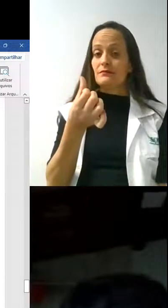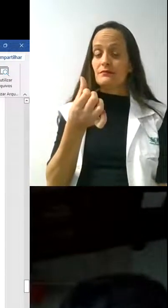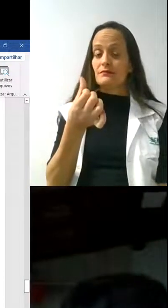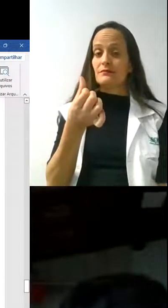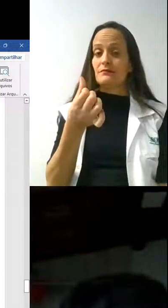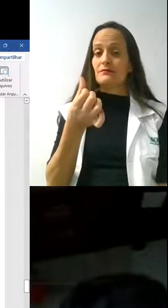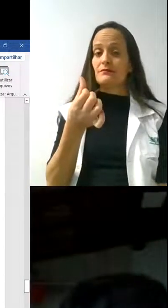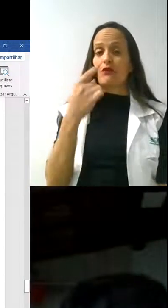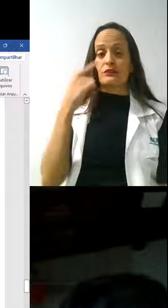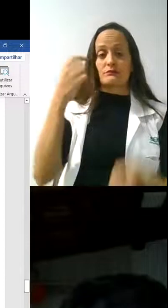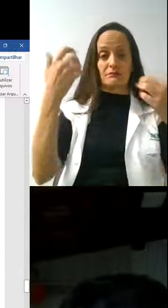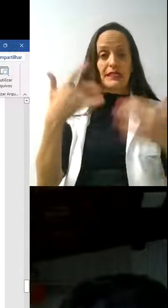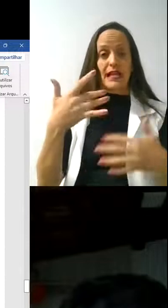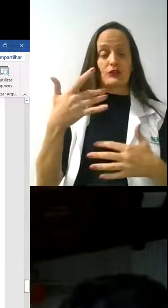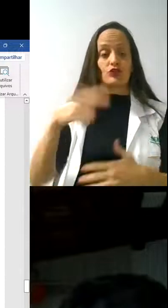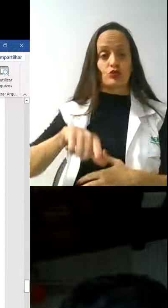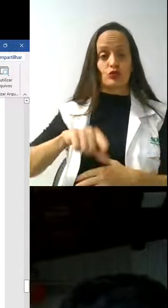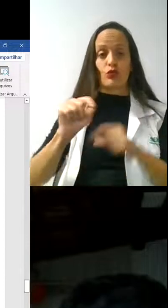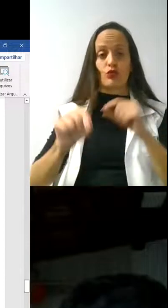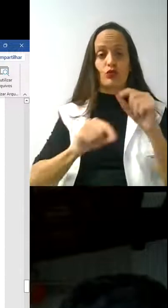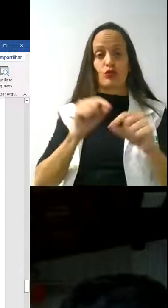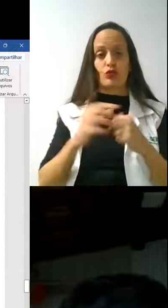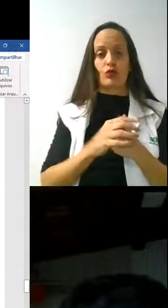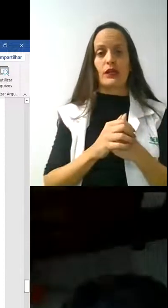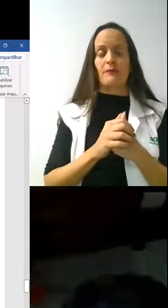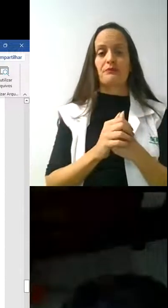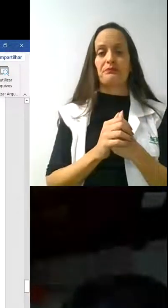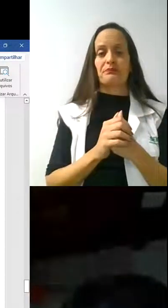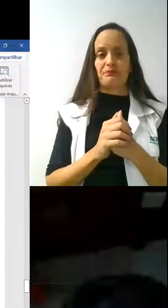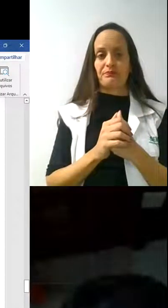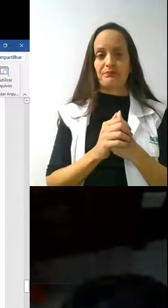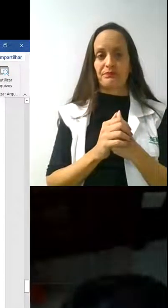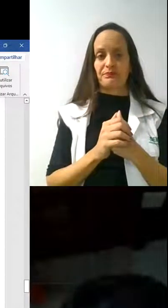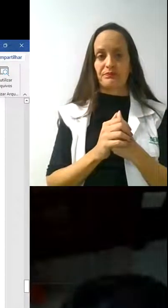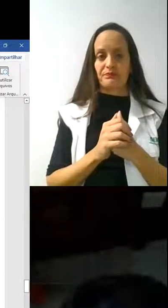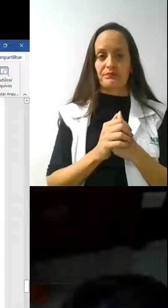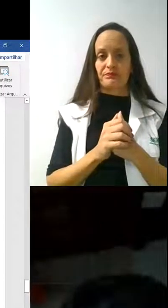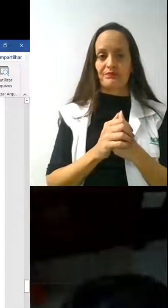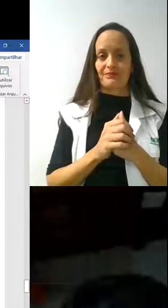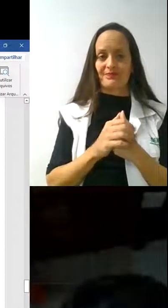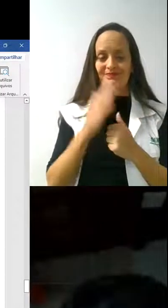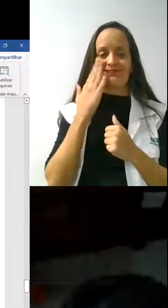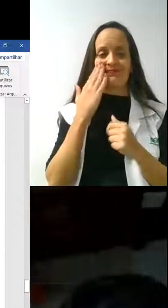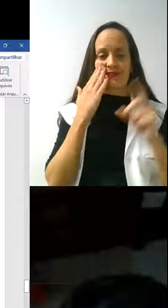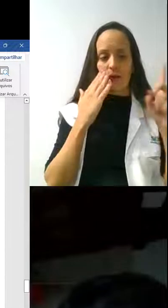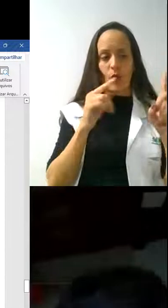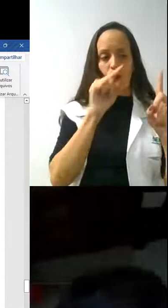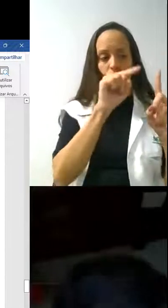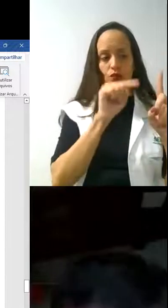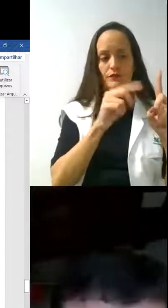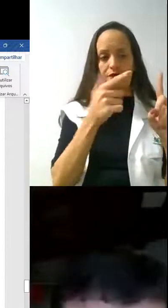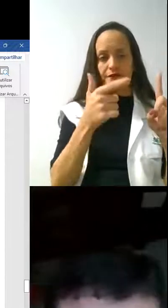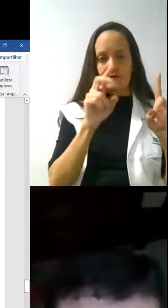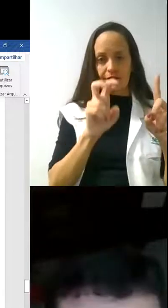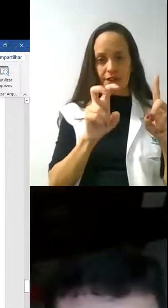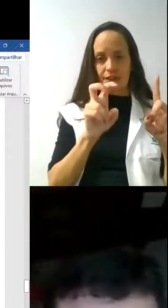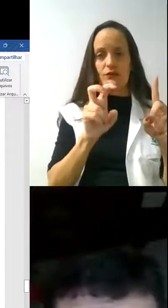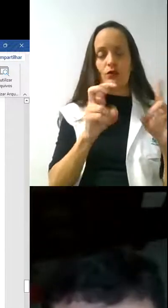metros, reduziu ele, né? Reduziu 25 vezes, né? Por isso que ficou aqui 1,6. E agora a